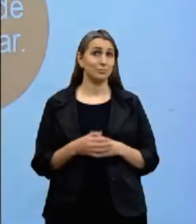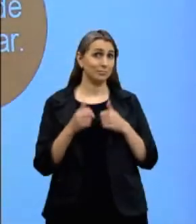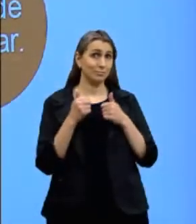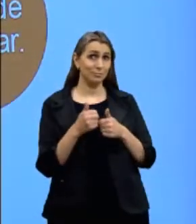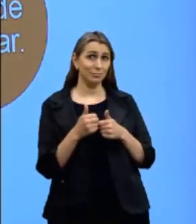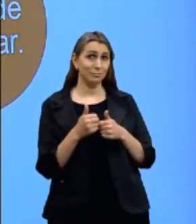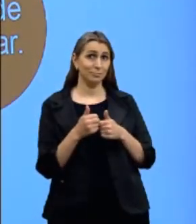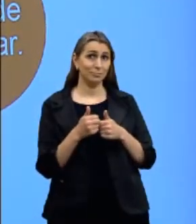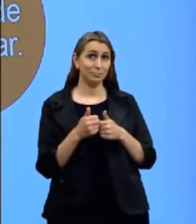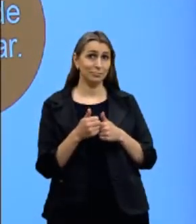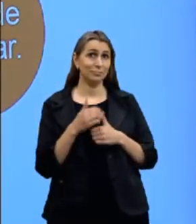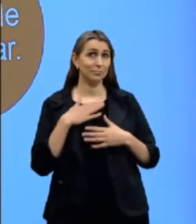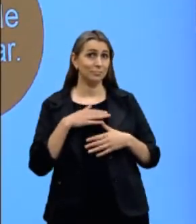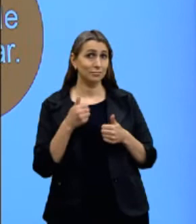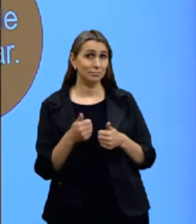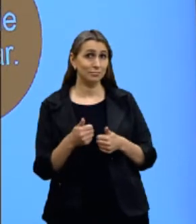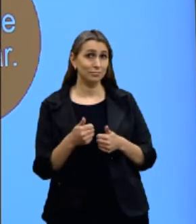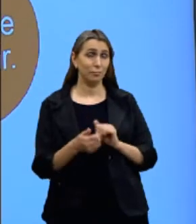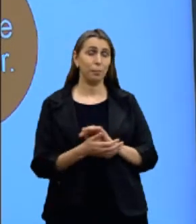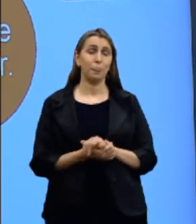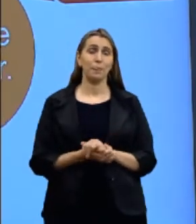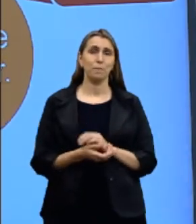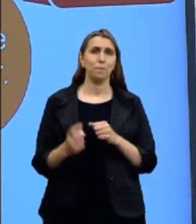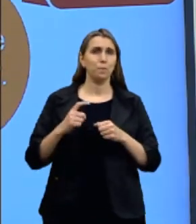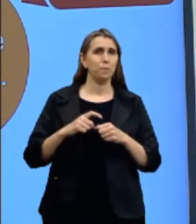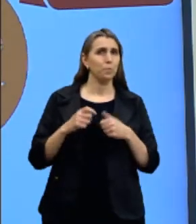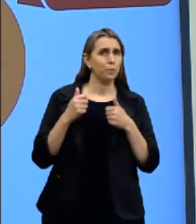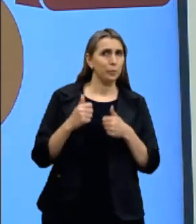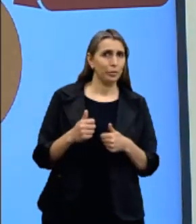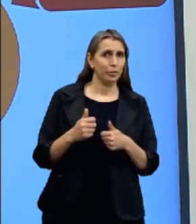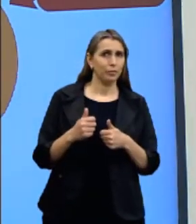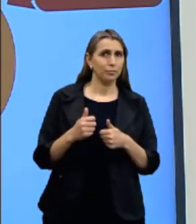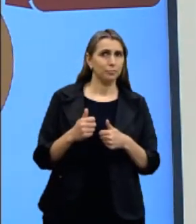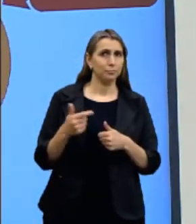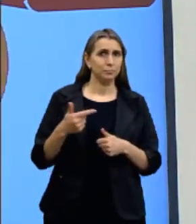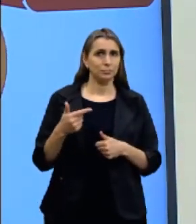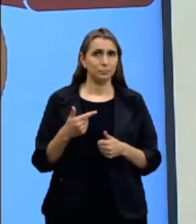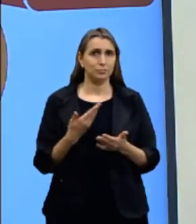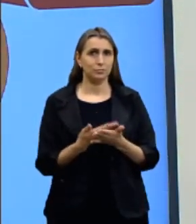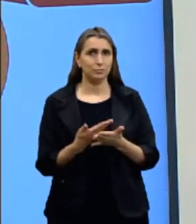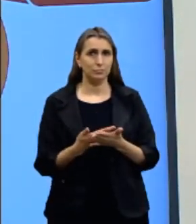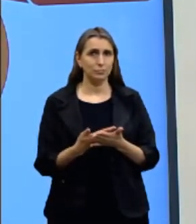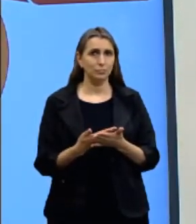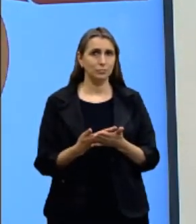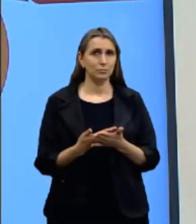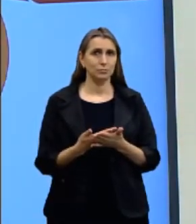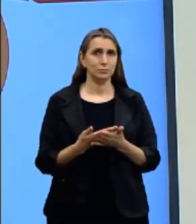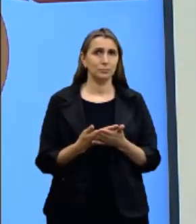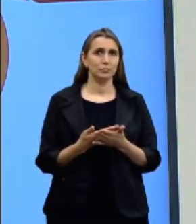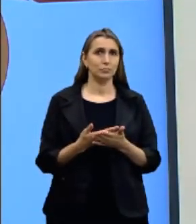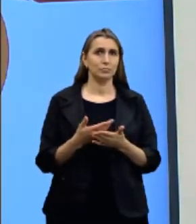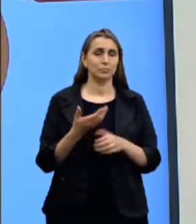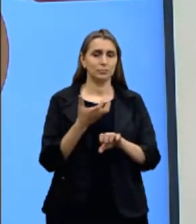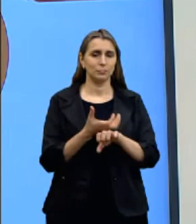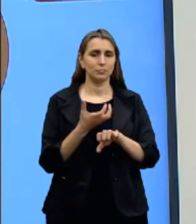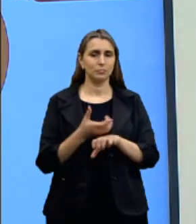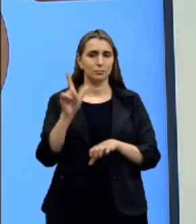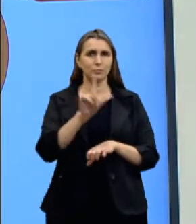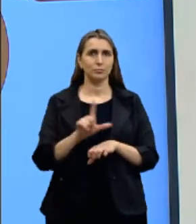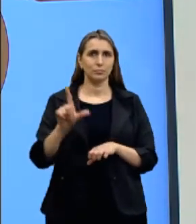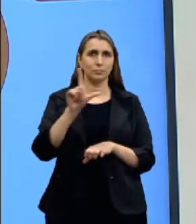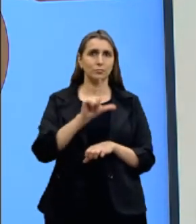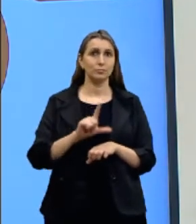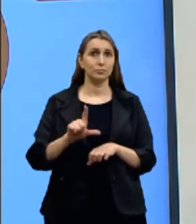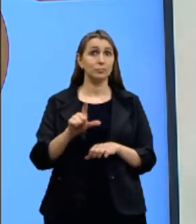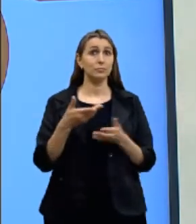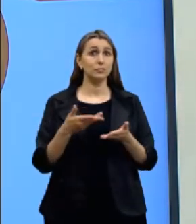E aí galerinha beleza Tudo tranquilo voltamos Então por segundo bloco da aula do componente curricular de Literatura